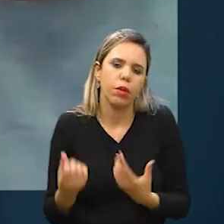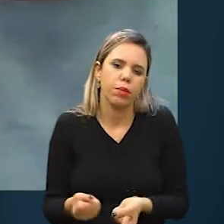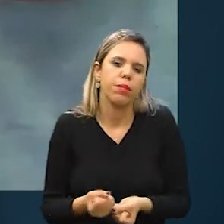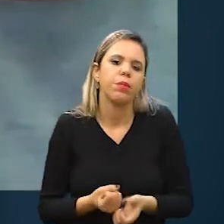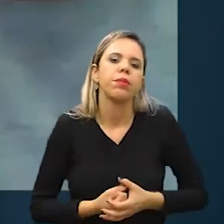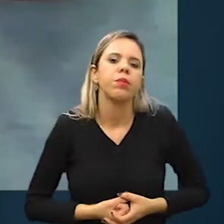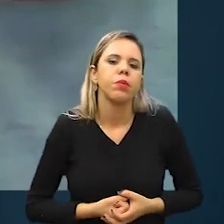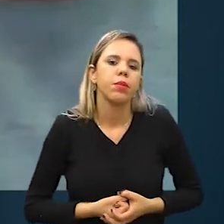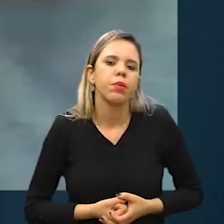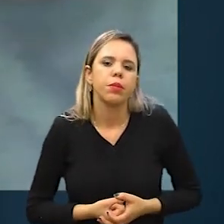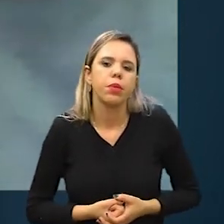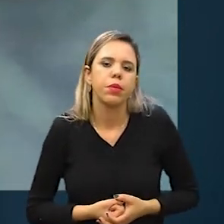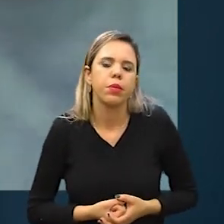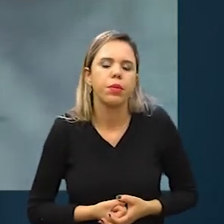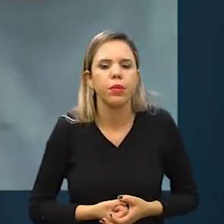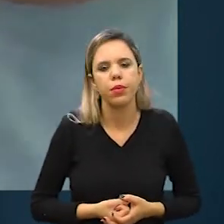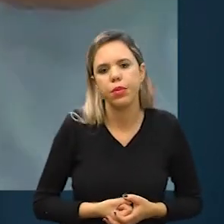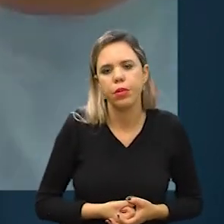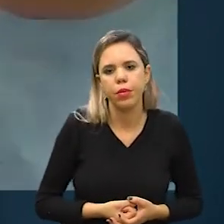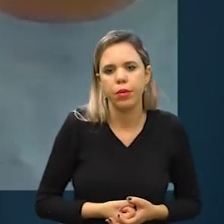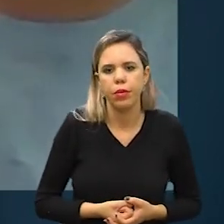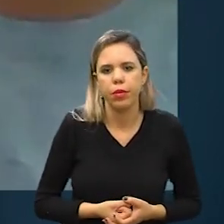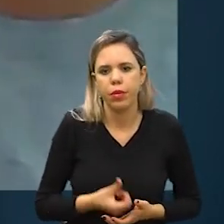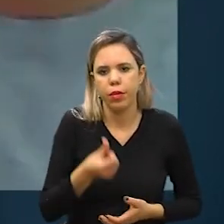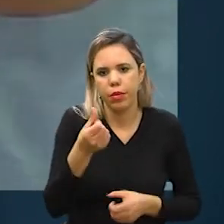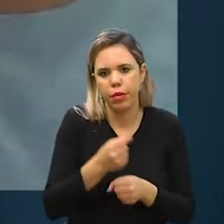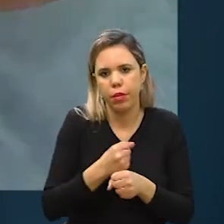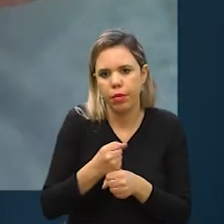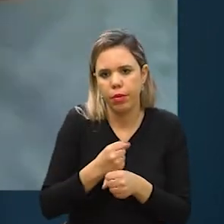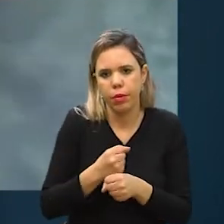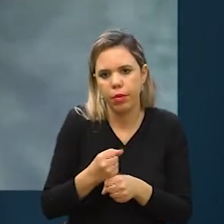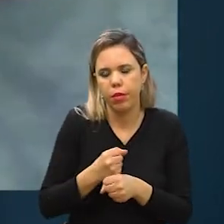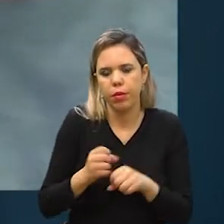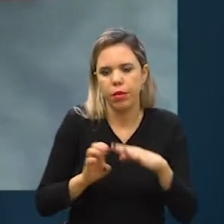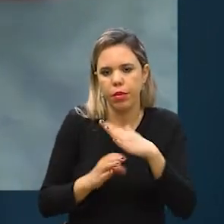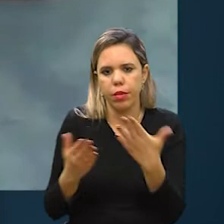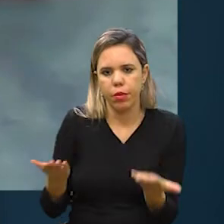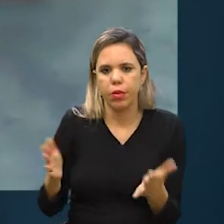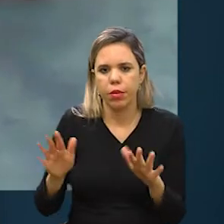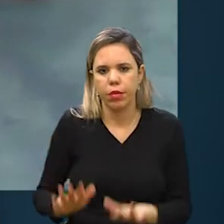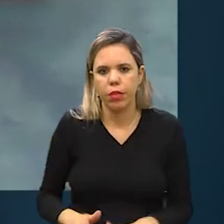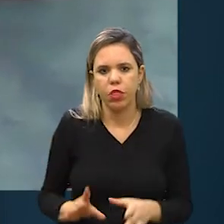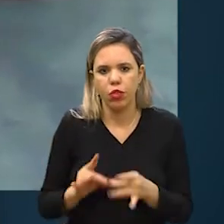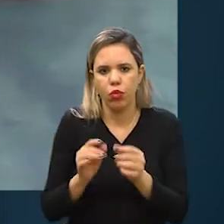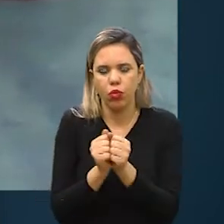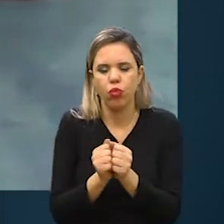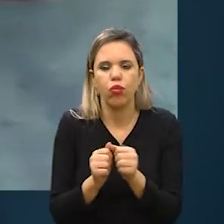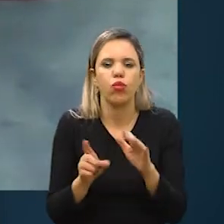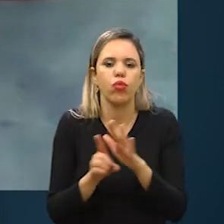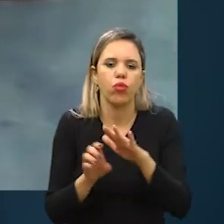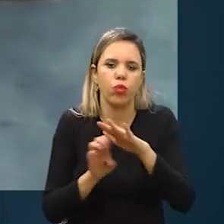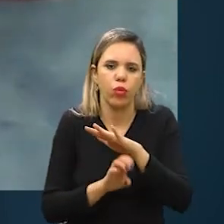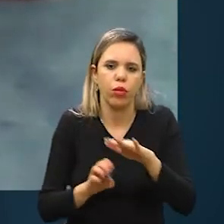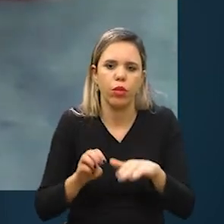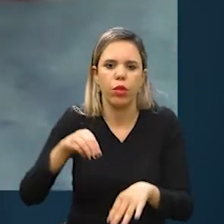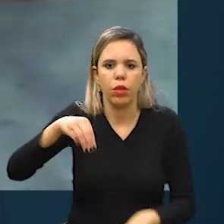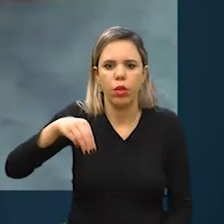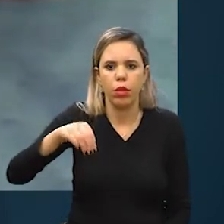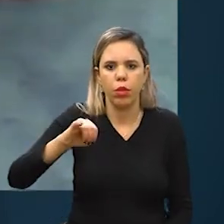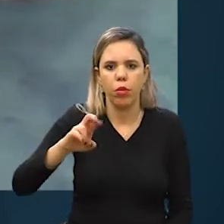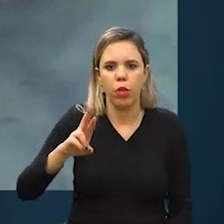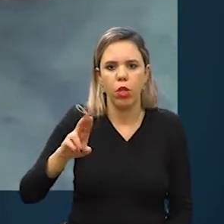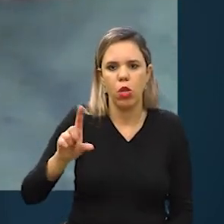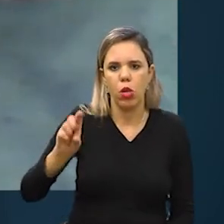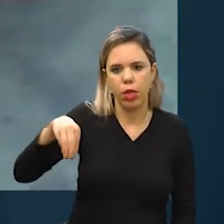Brasil. Foram exatamente 6 anos que eu fiquei nessa holding, junto com esse sócio da Microlins, o